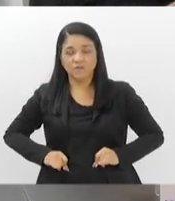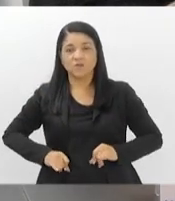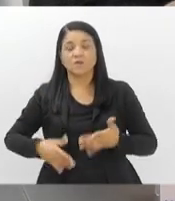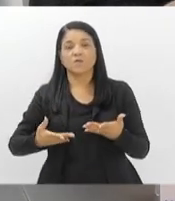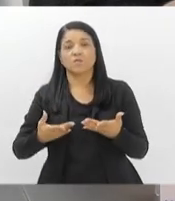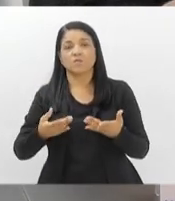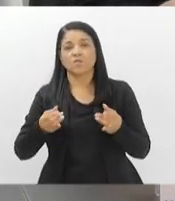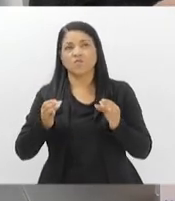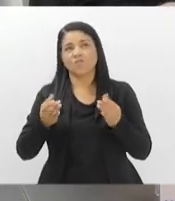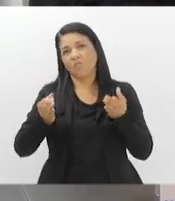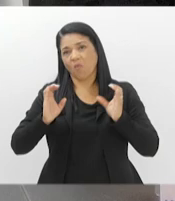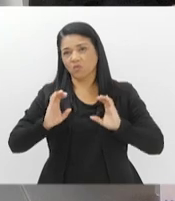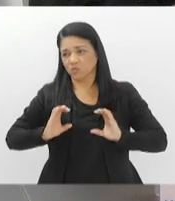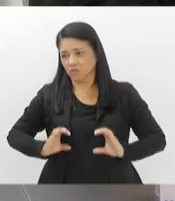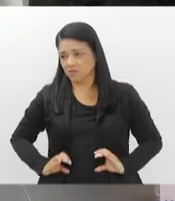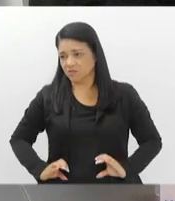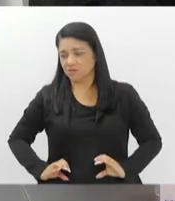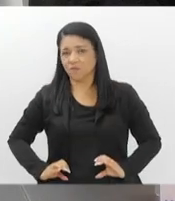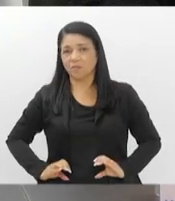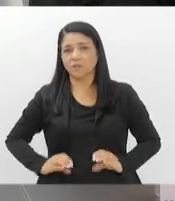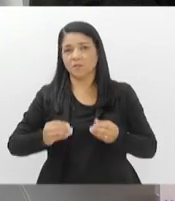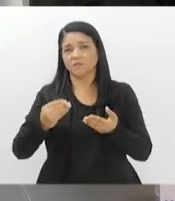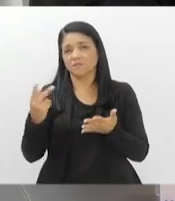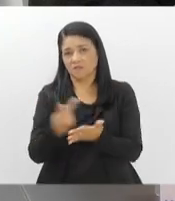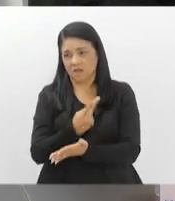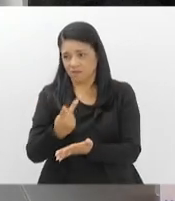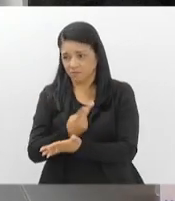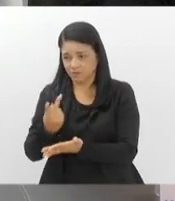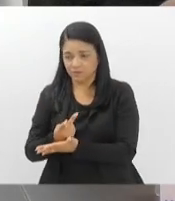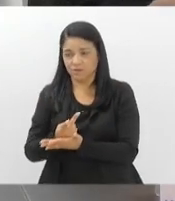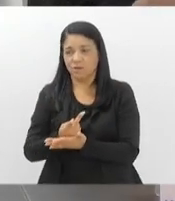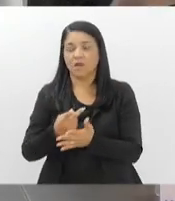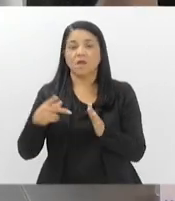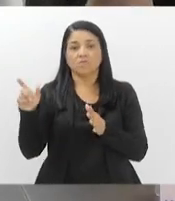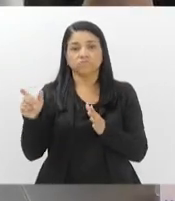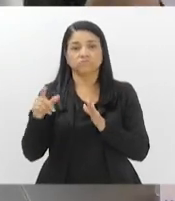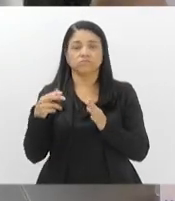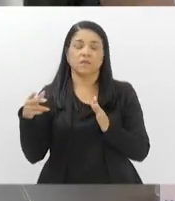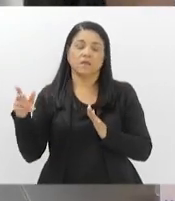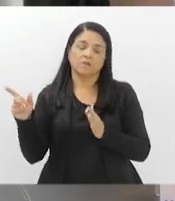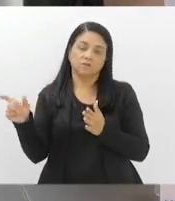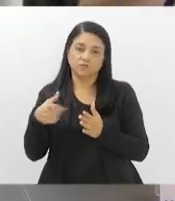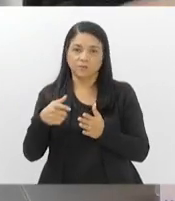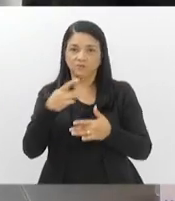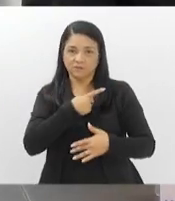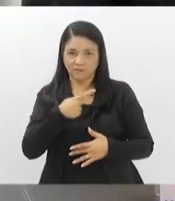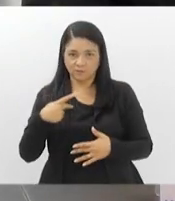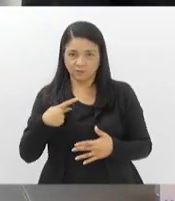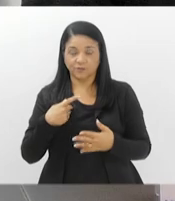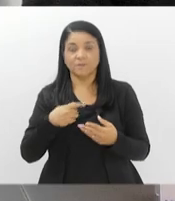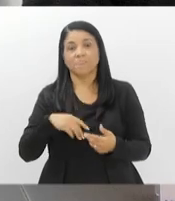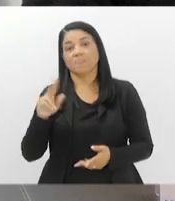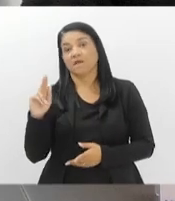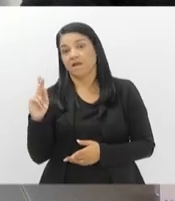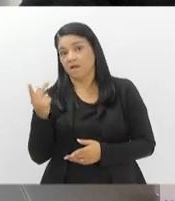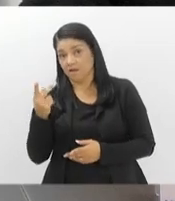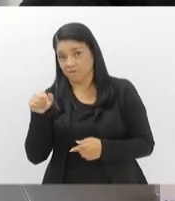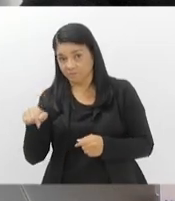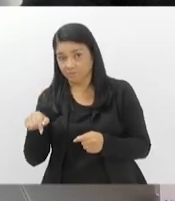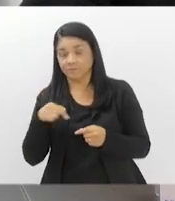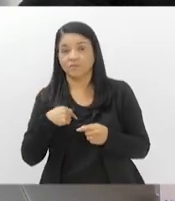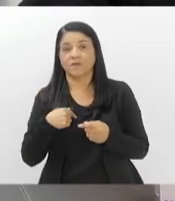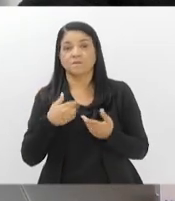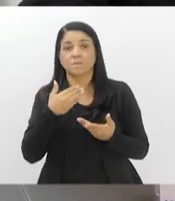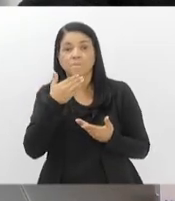perpetradas perpetradas pelas sociedades empresárias relacionadas aos planos de saúde H requisição